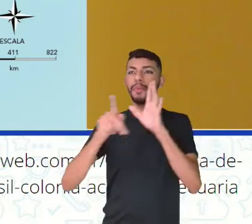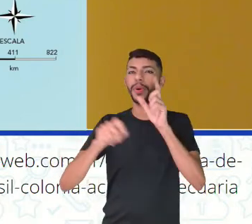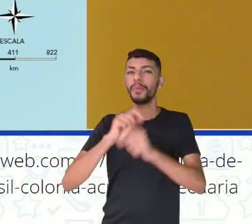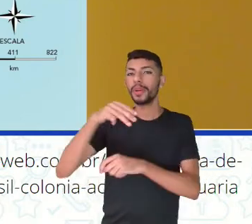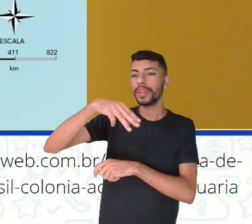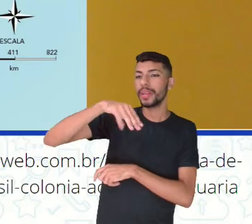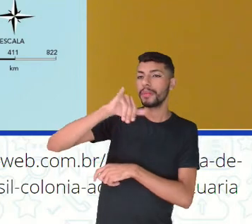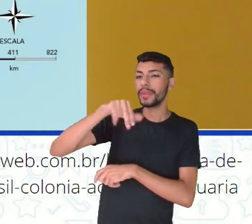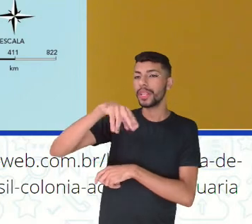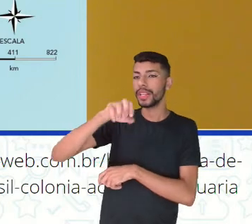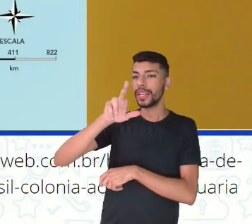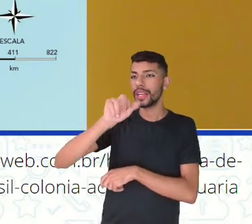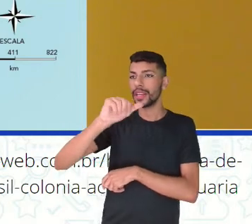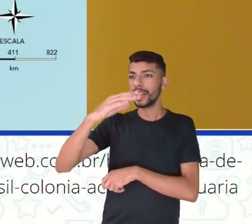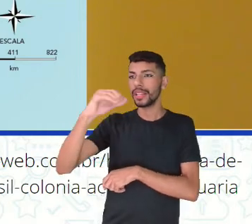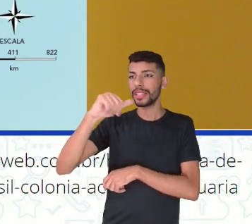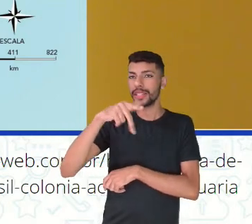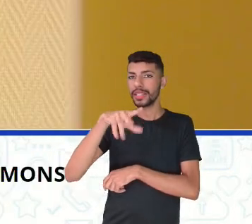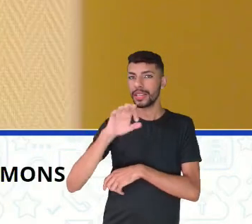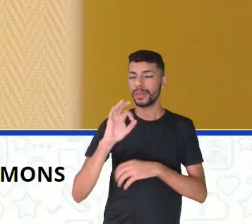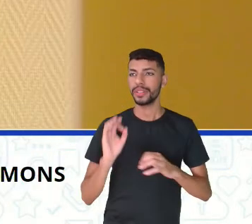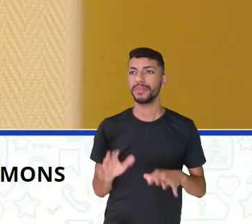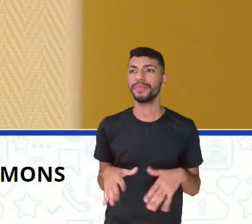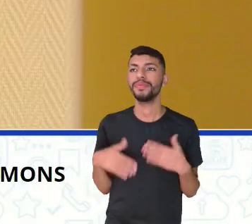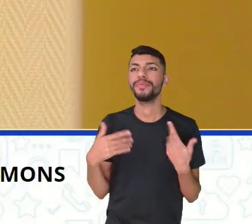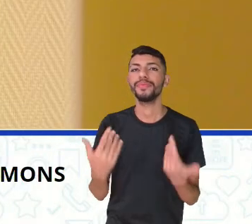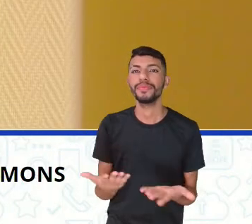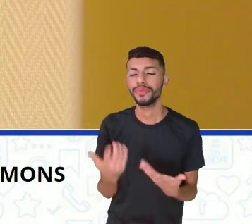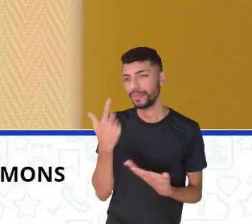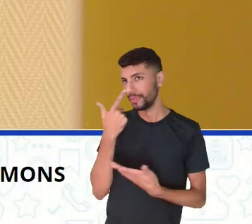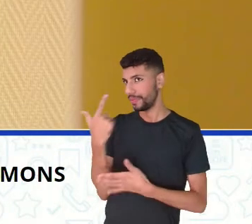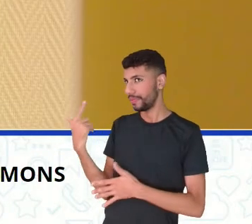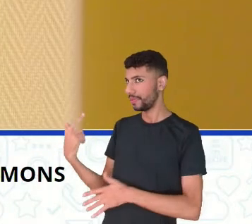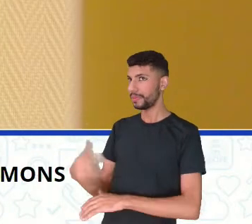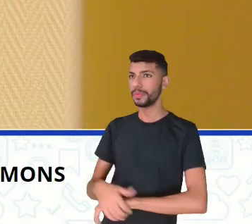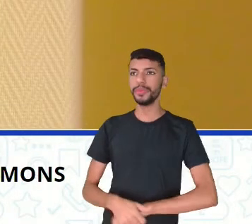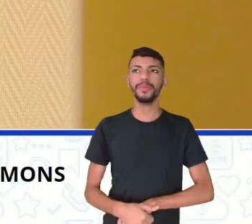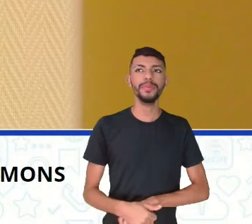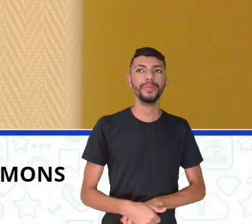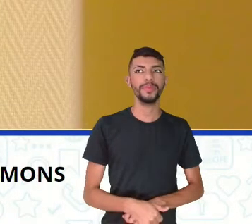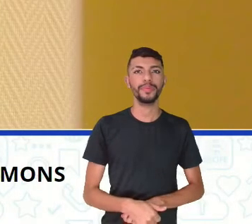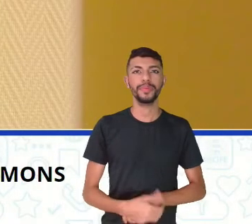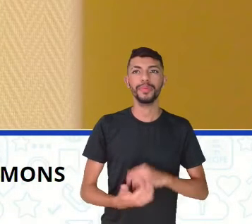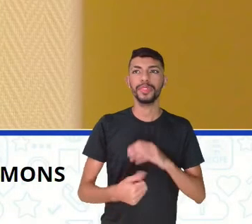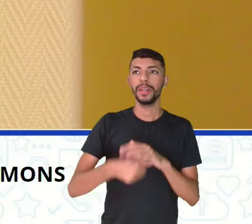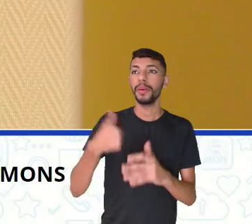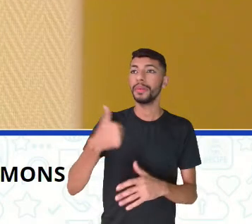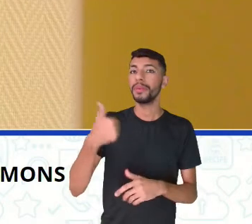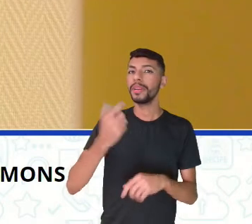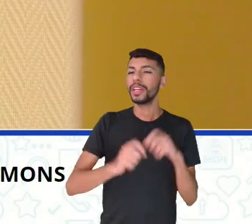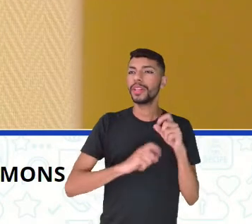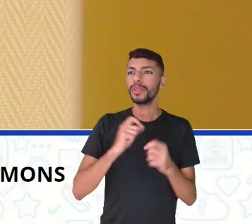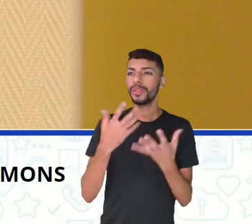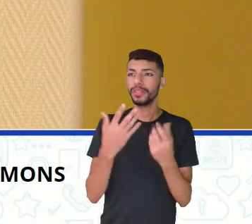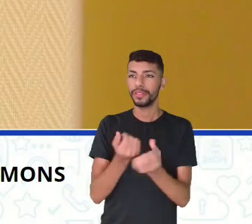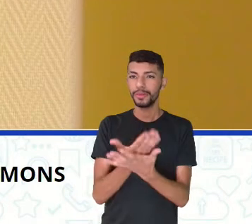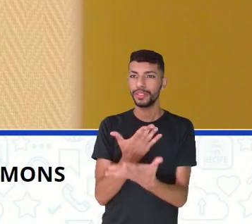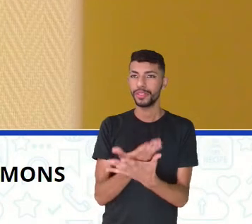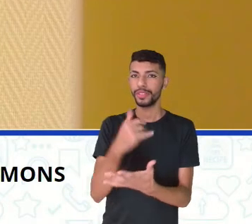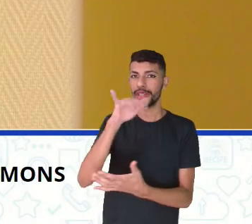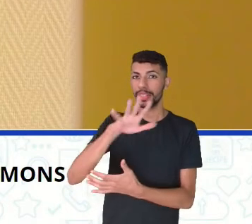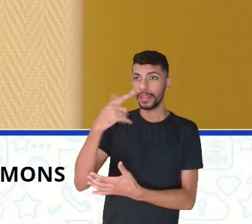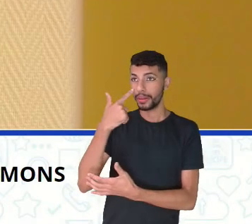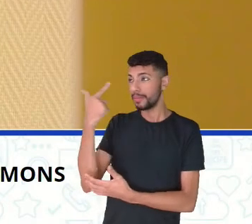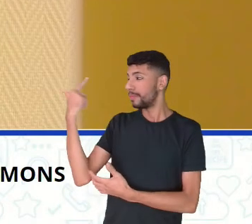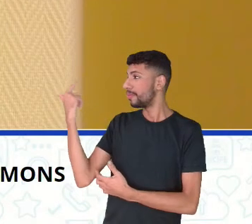a mineração. Então, pessoal, vê só. Primeiro vamos ver essa imagem aqui. Olha essa imagem aí na sua